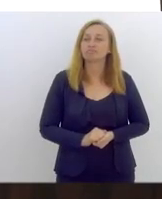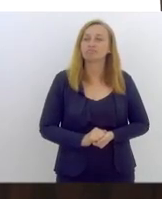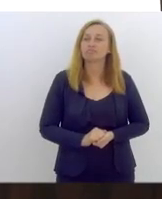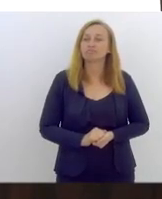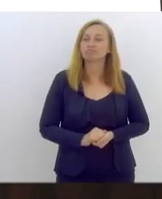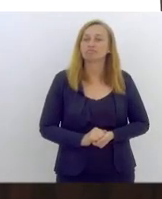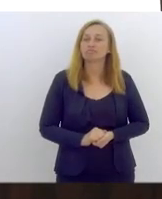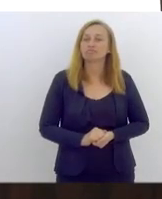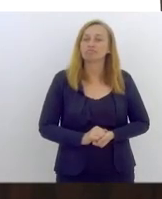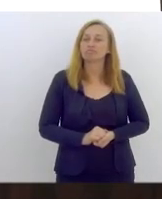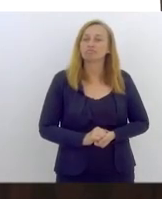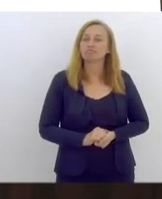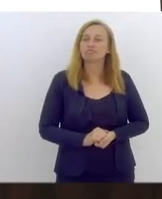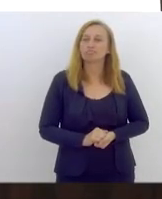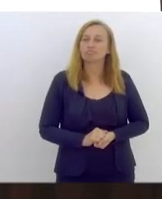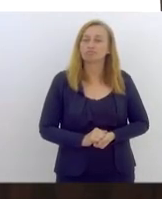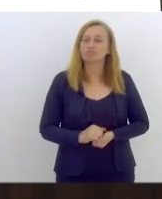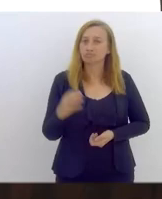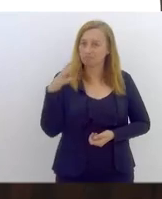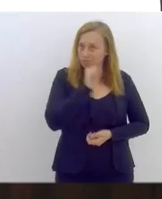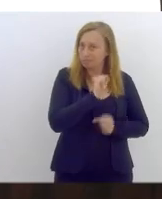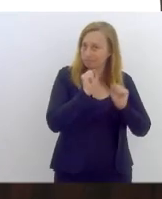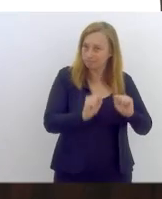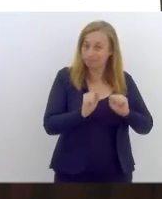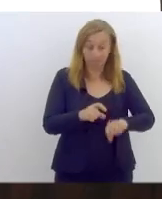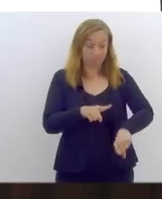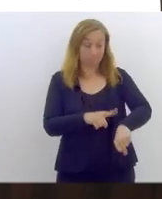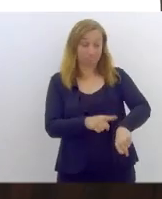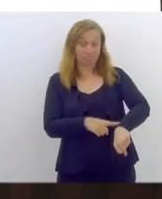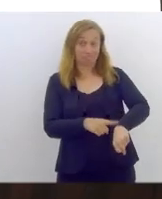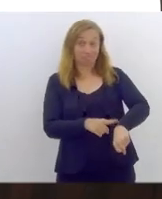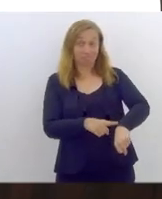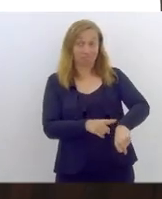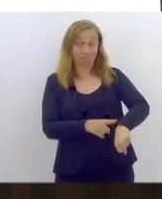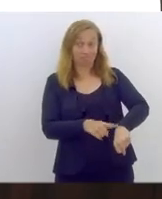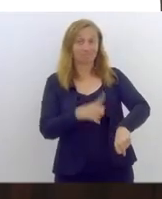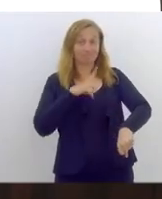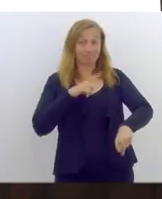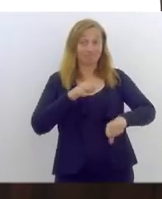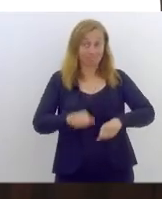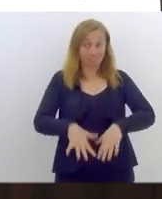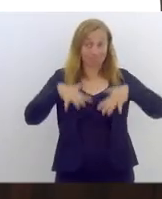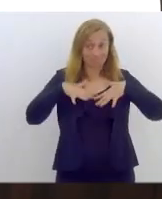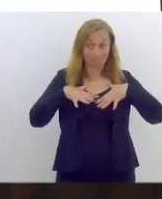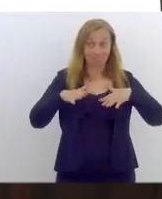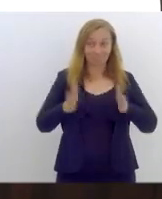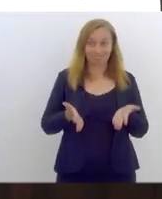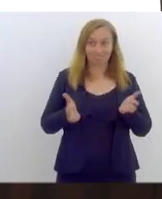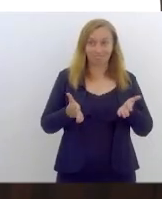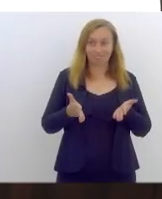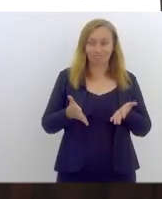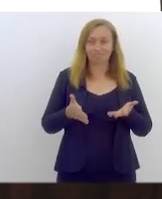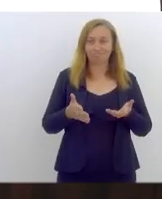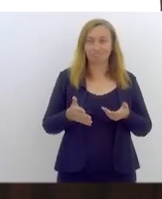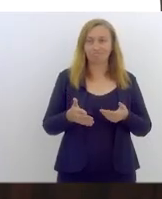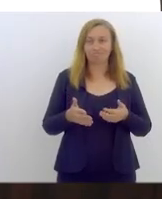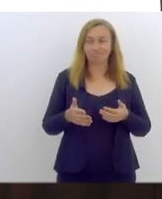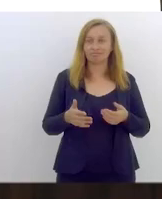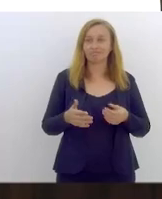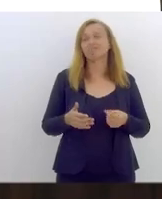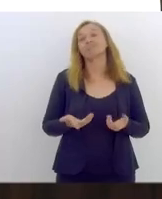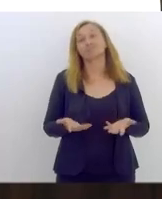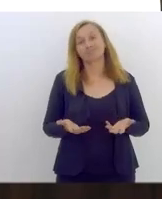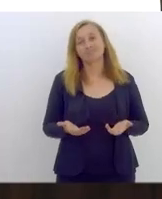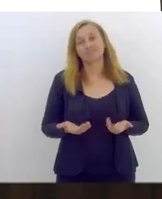mais contundente e rápida possível, porque também, né, hoje tem plenário, e esse plenário vai ferver mais tarde, né, Mônica? A gente